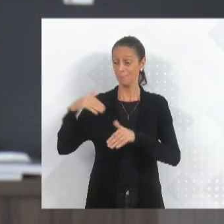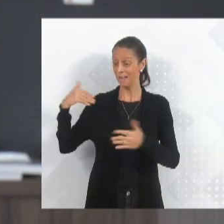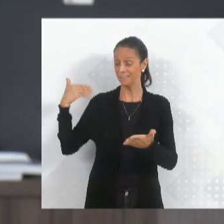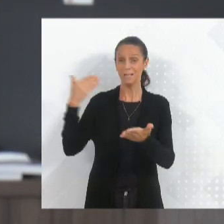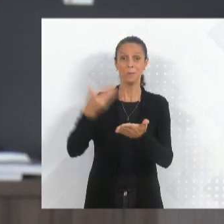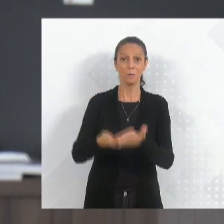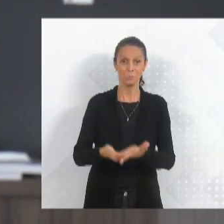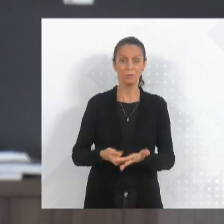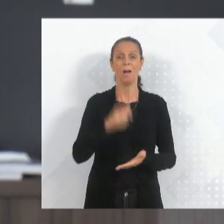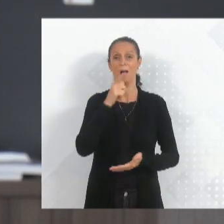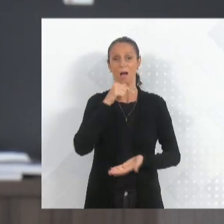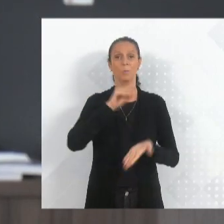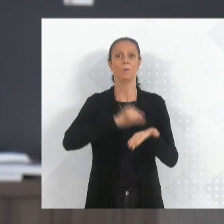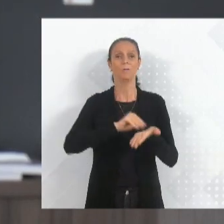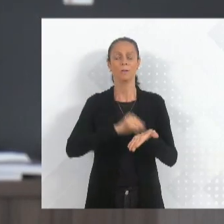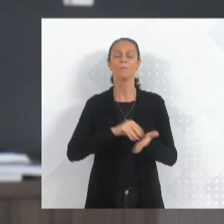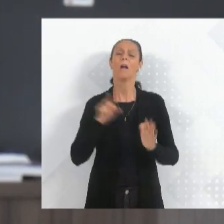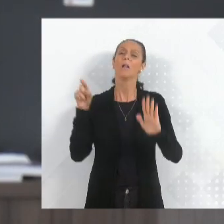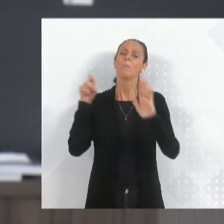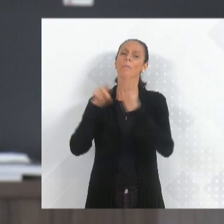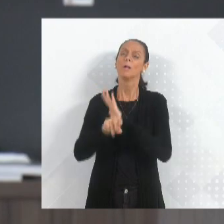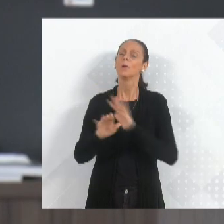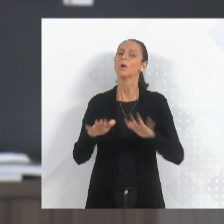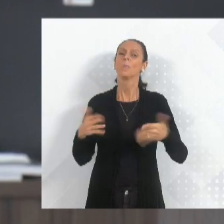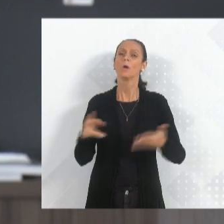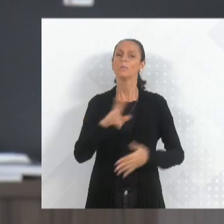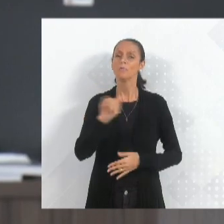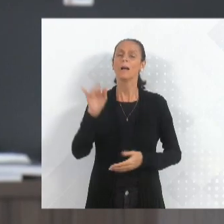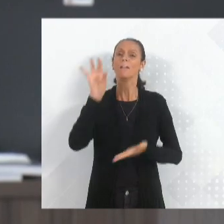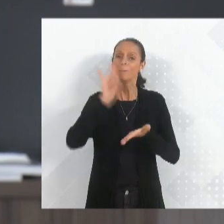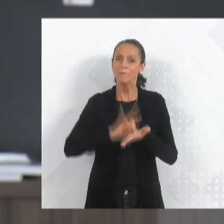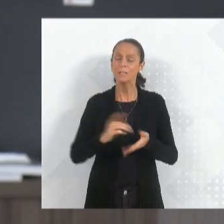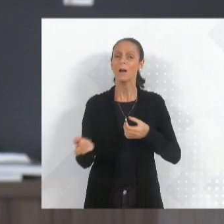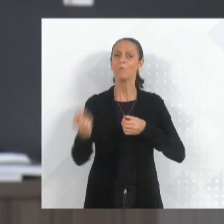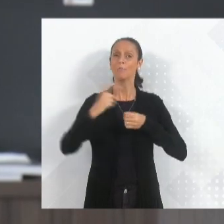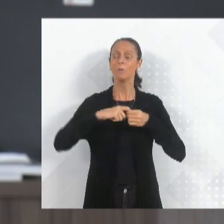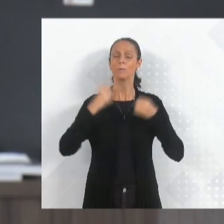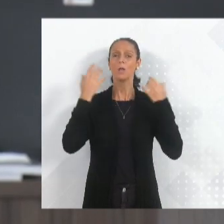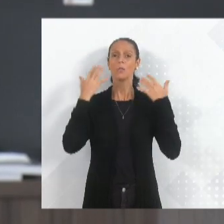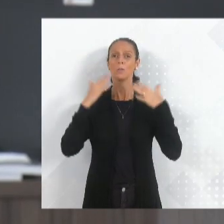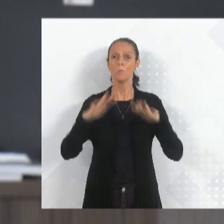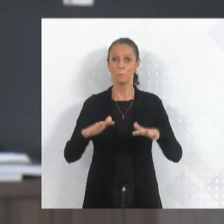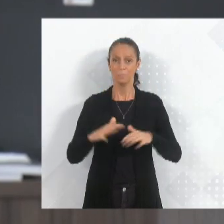muita escassez de água. Ela pergunta quando que vai realmente normalizar. E a segunda coisa